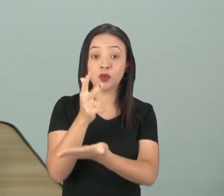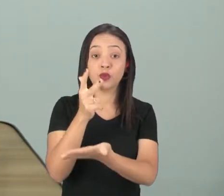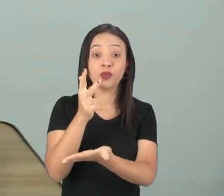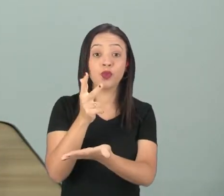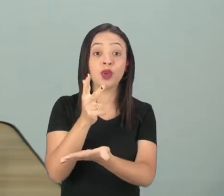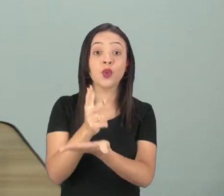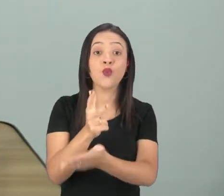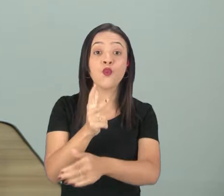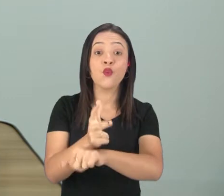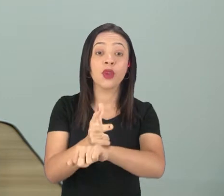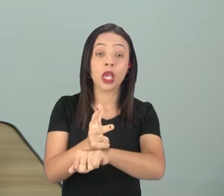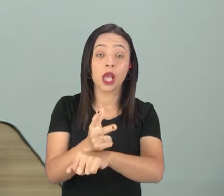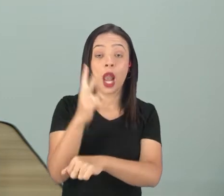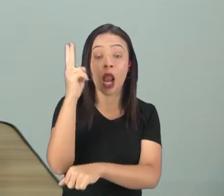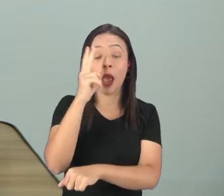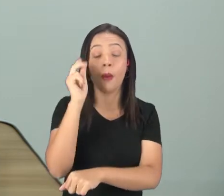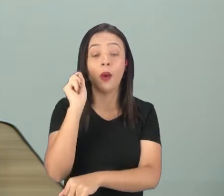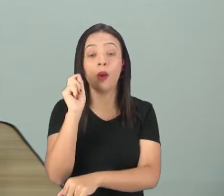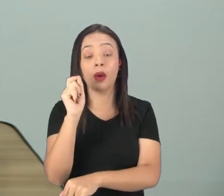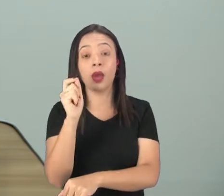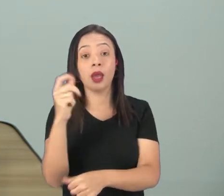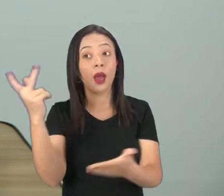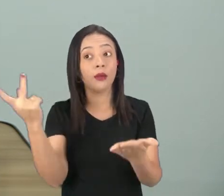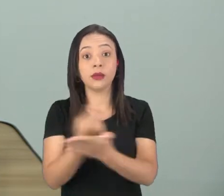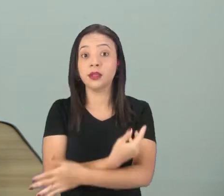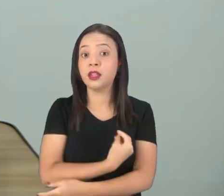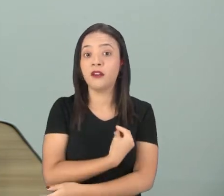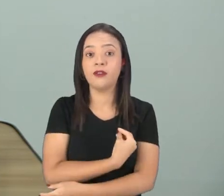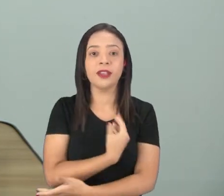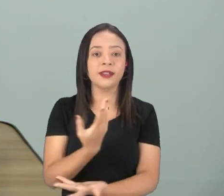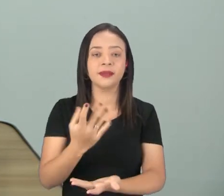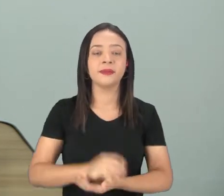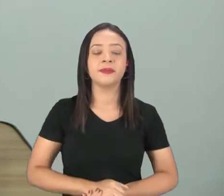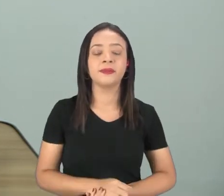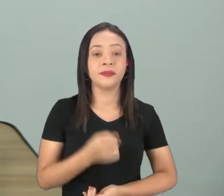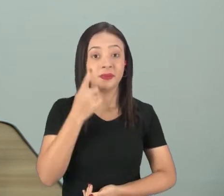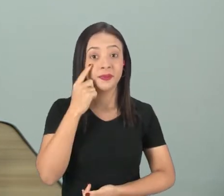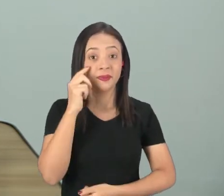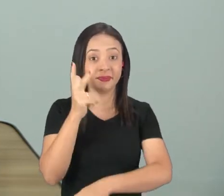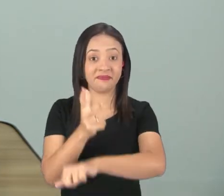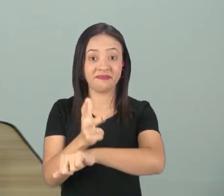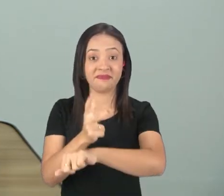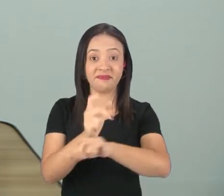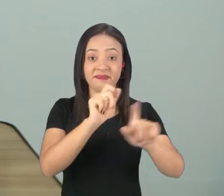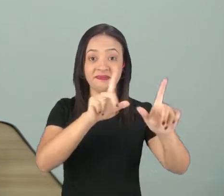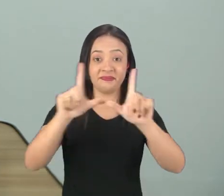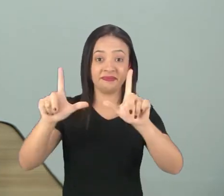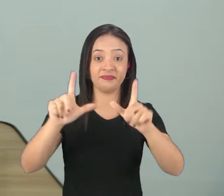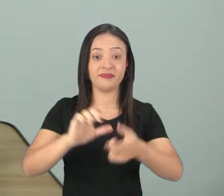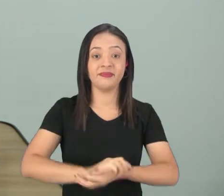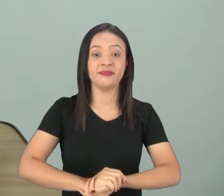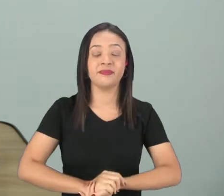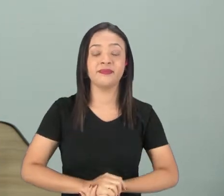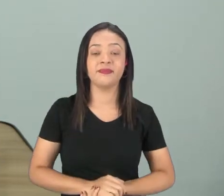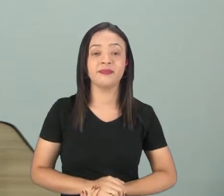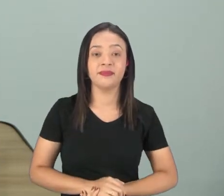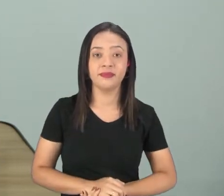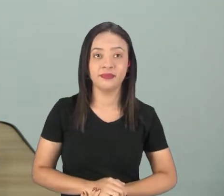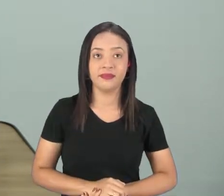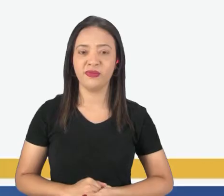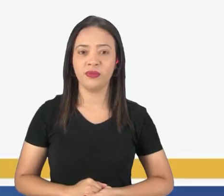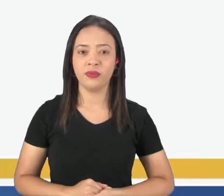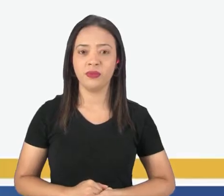uma situação corriqueira, né, que é comum em nosso dia a dia, tá? Acompanhe o vídeo aí na telinha, vamos lá.